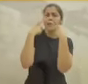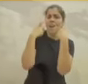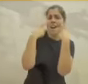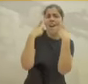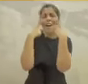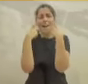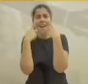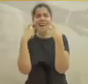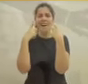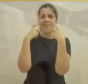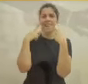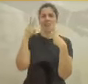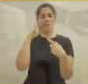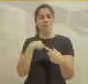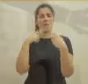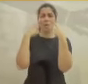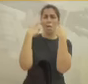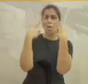sentados na cama.